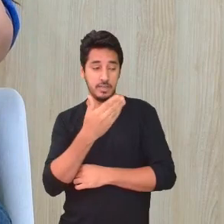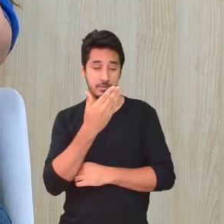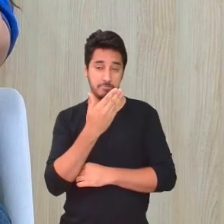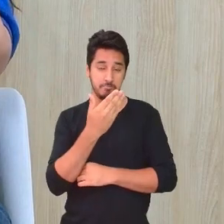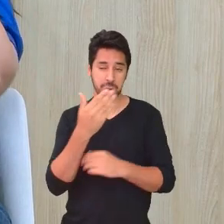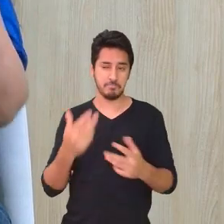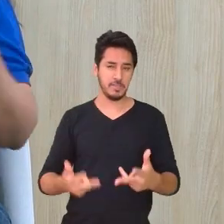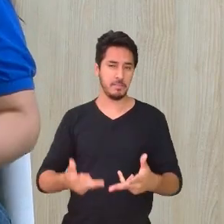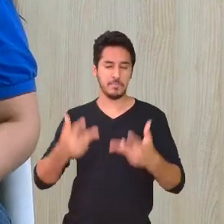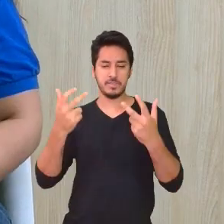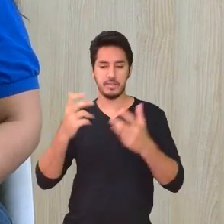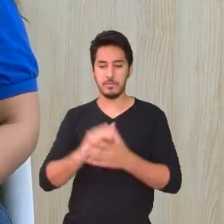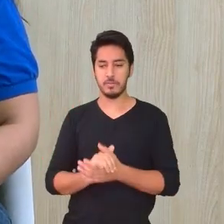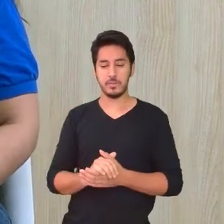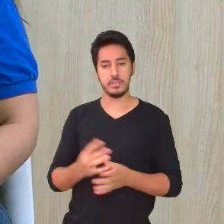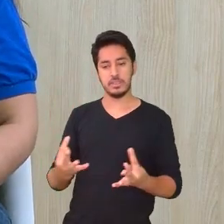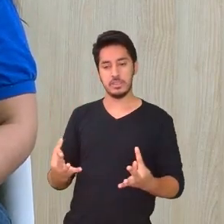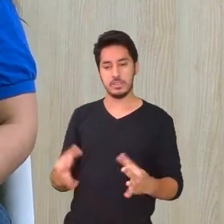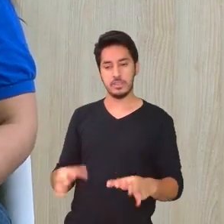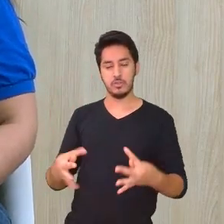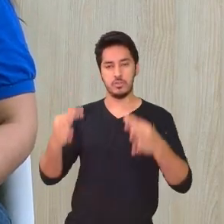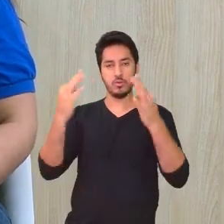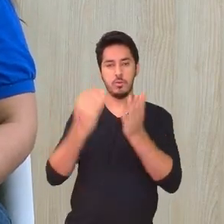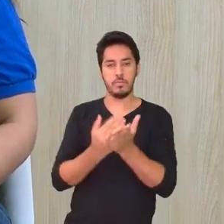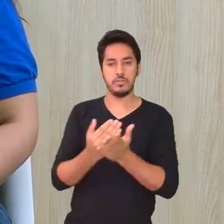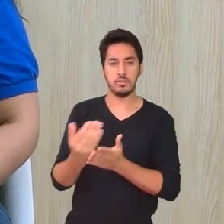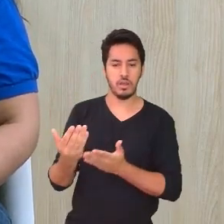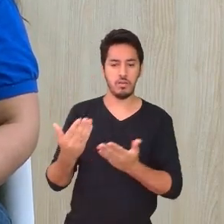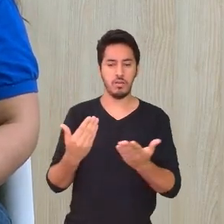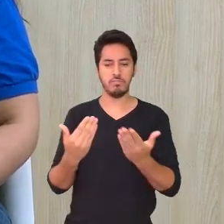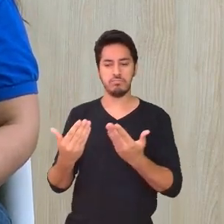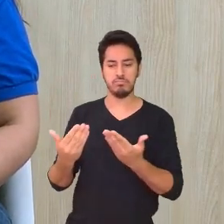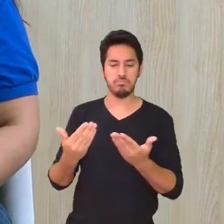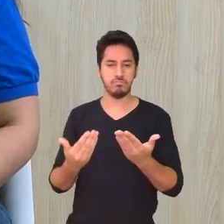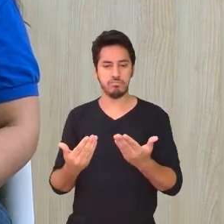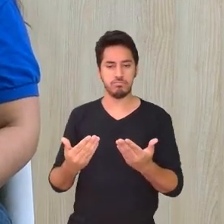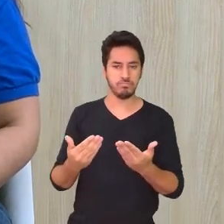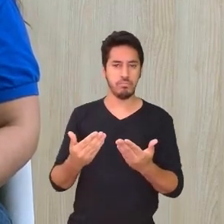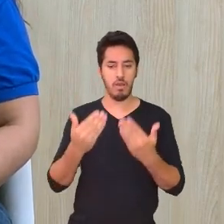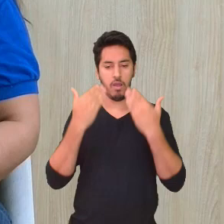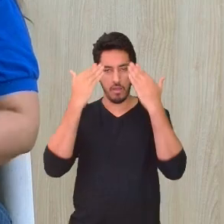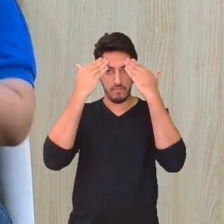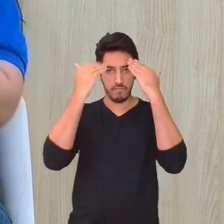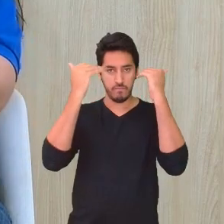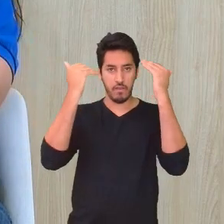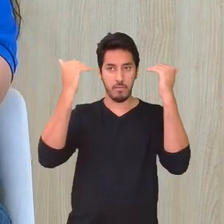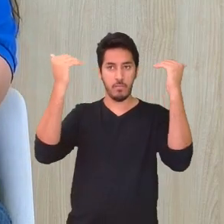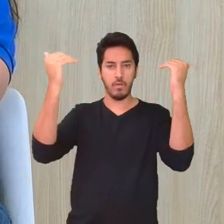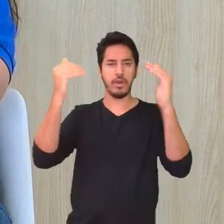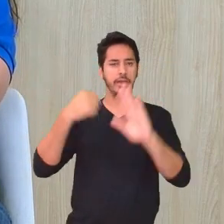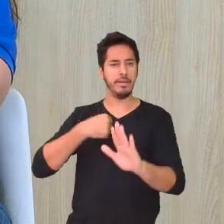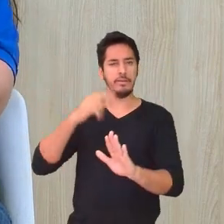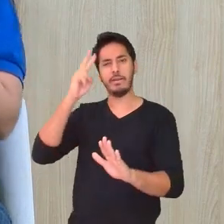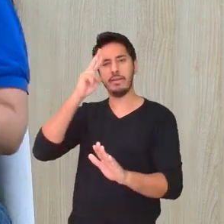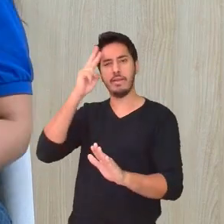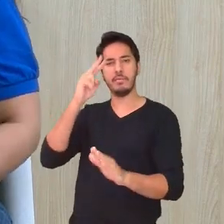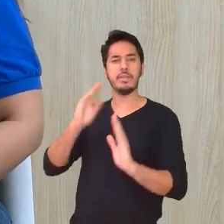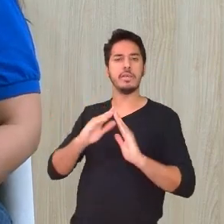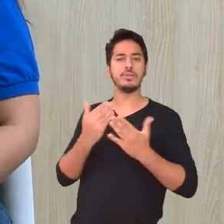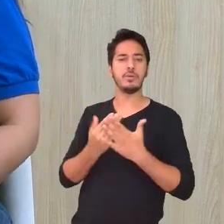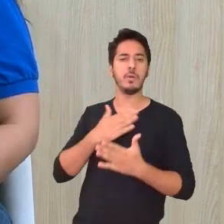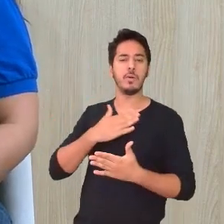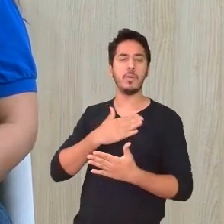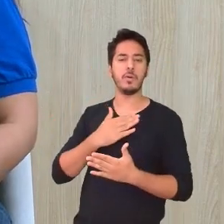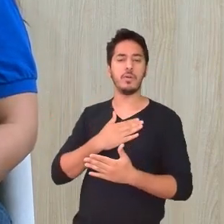essas tecnologias digitais elas começaram a se popularizar, eu lembro bastante da época da escola que os professores comentavam